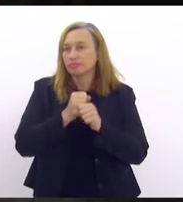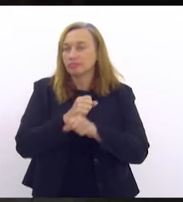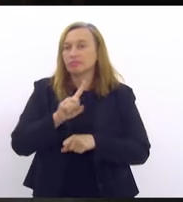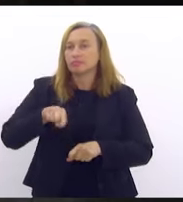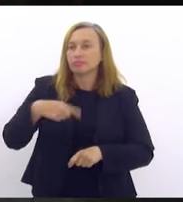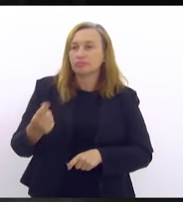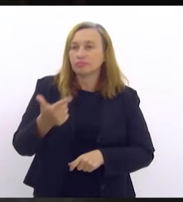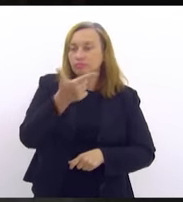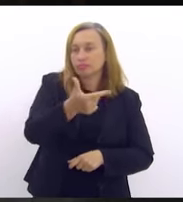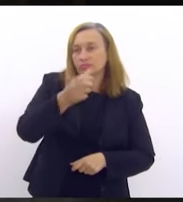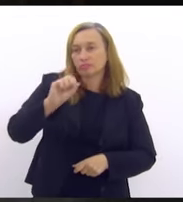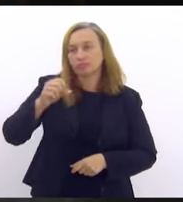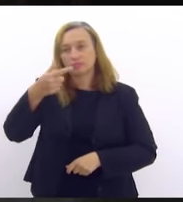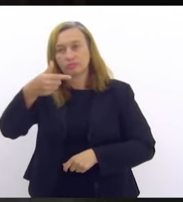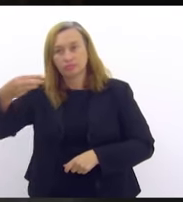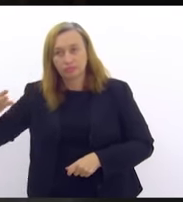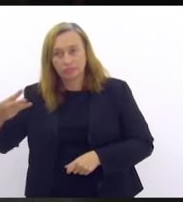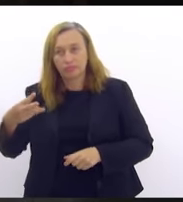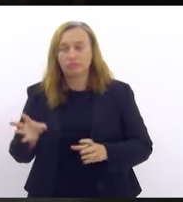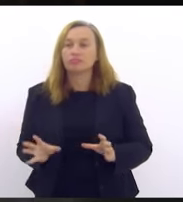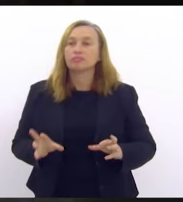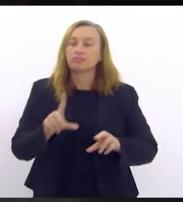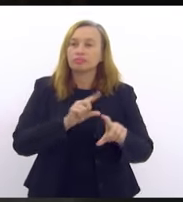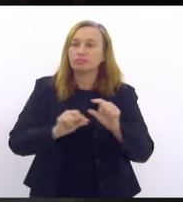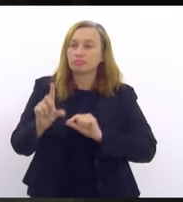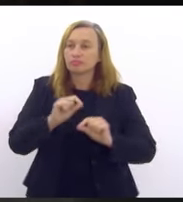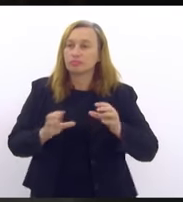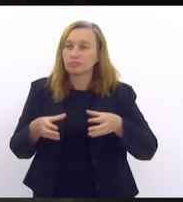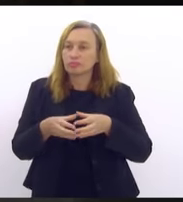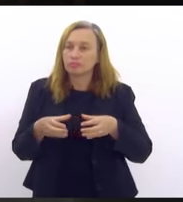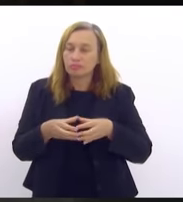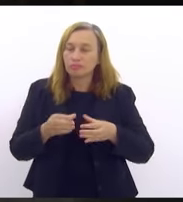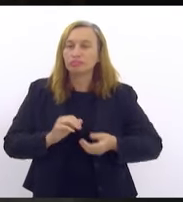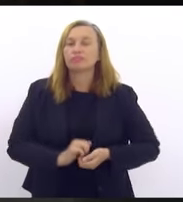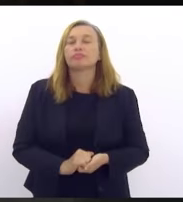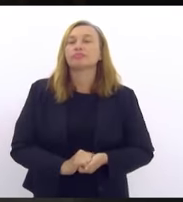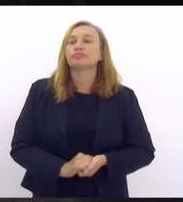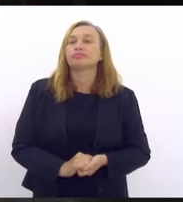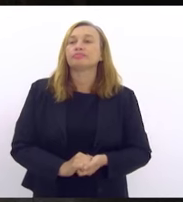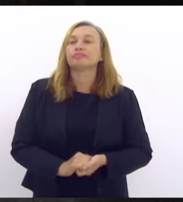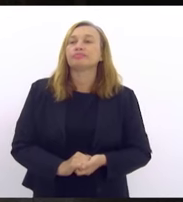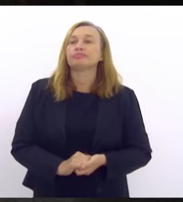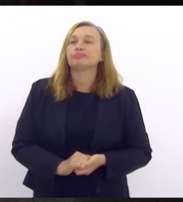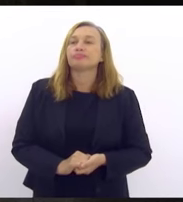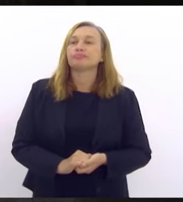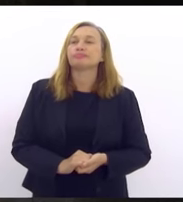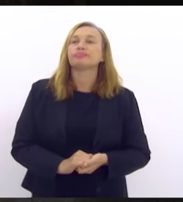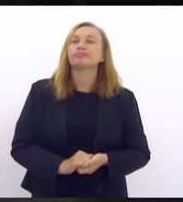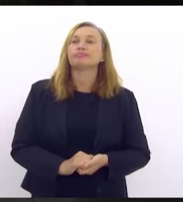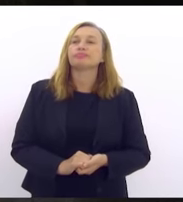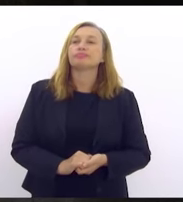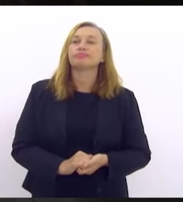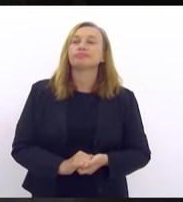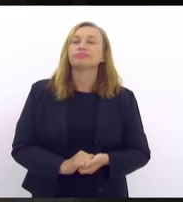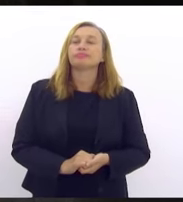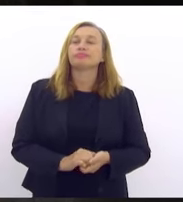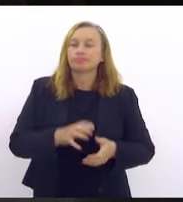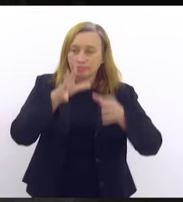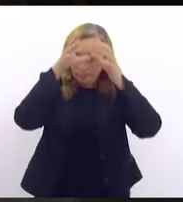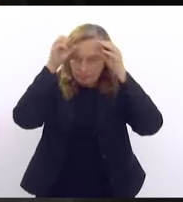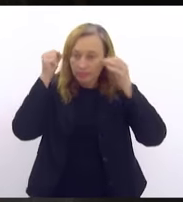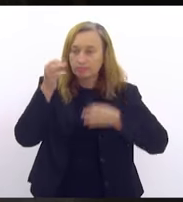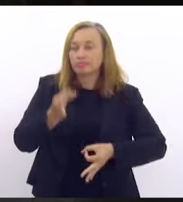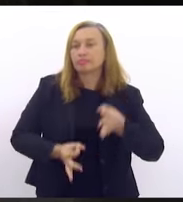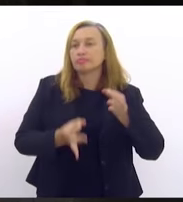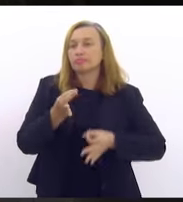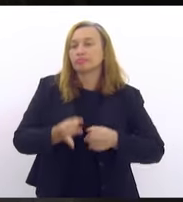2013 nas decisões colegiadas dos órgãos colegiais do nosso egrégio Tribunal Regional do Trabalho da